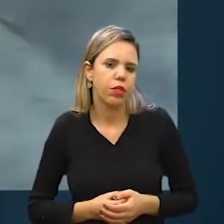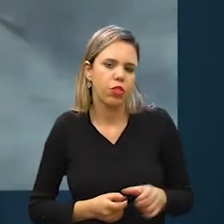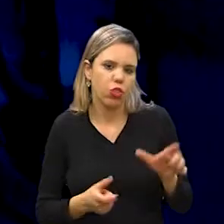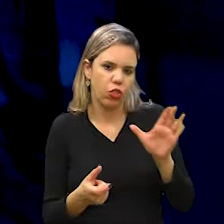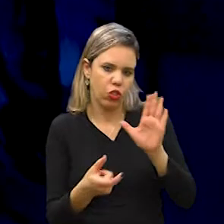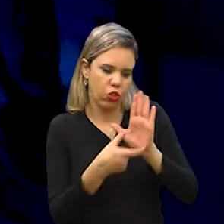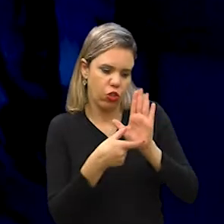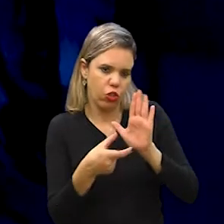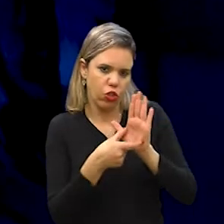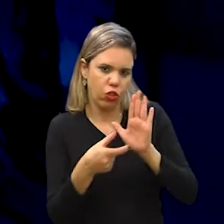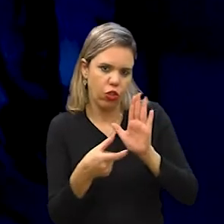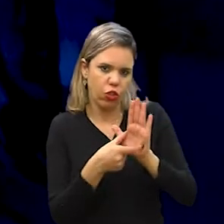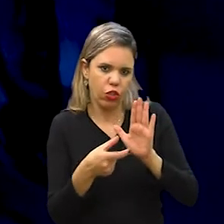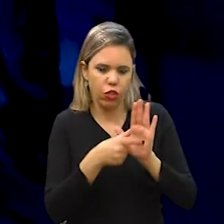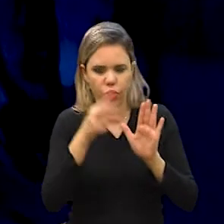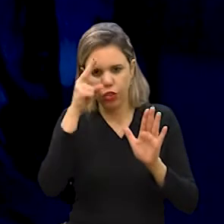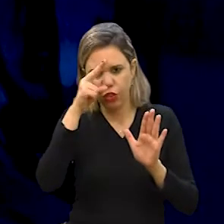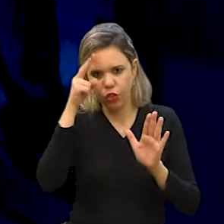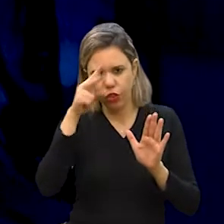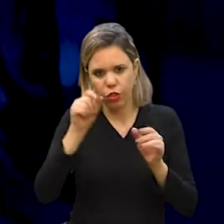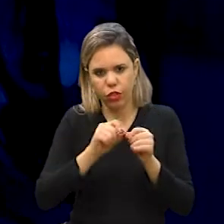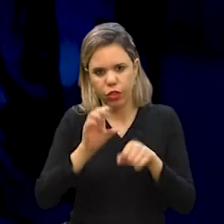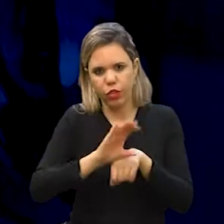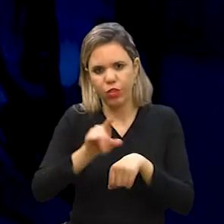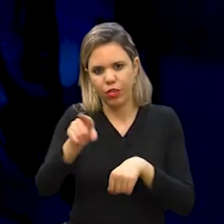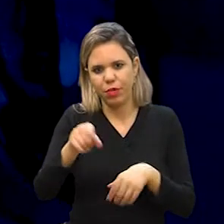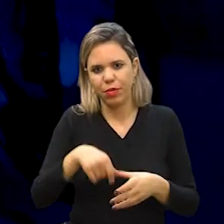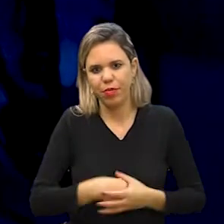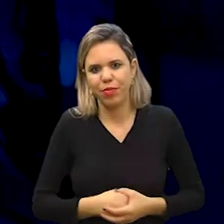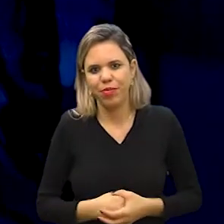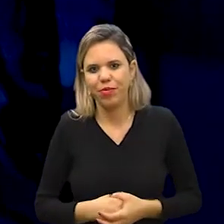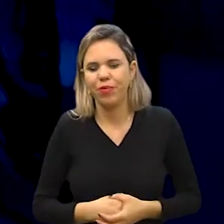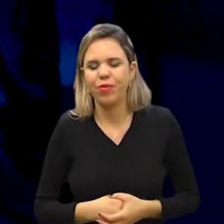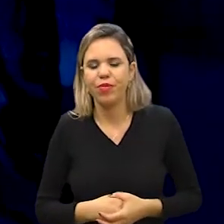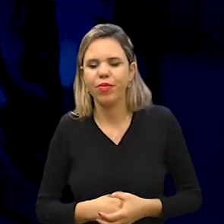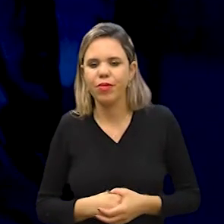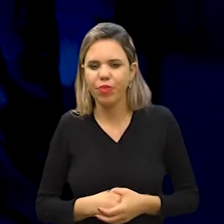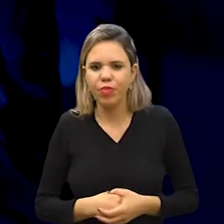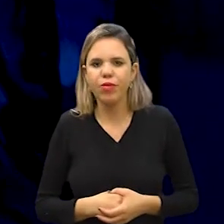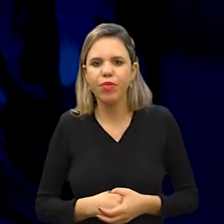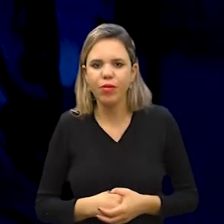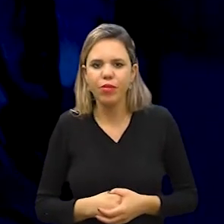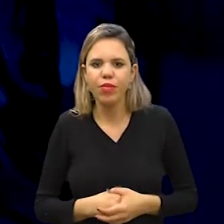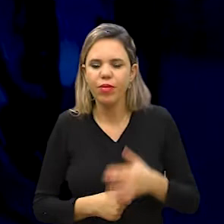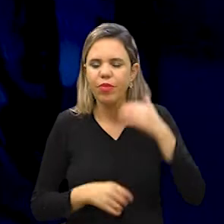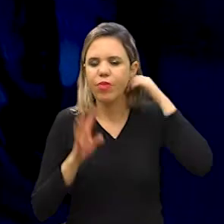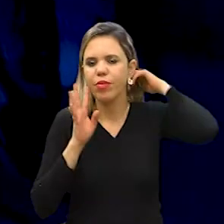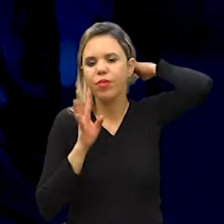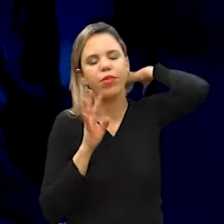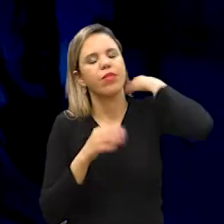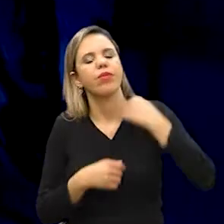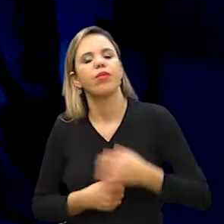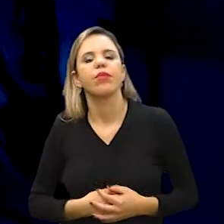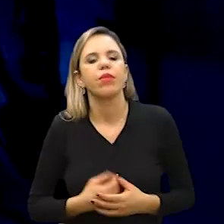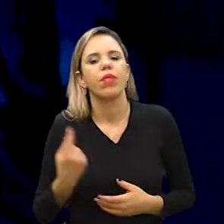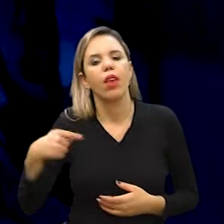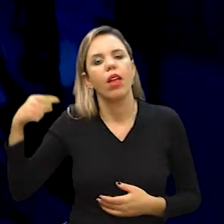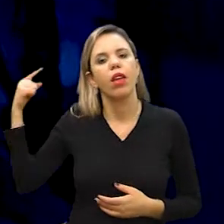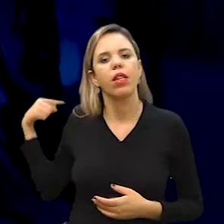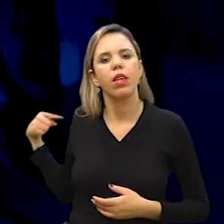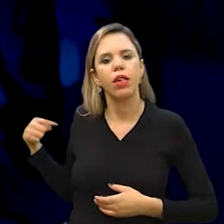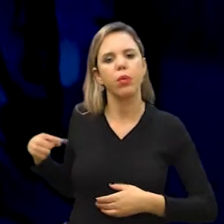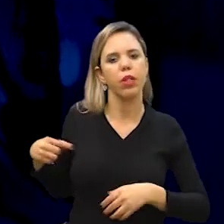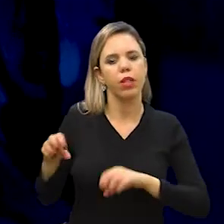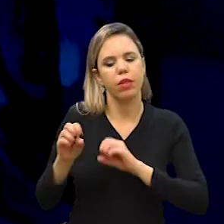o disquete que a gente colocava. Eu lembro porque eu fiz esse curso, hein? Olha, é legal.